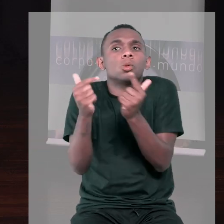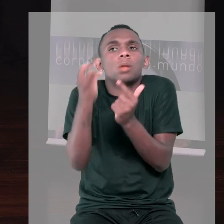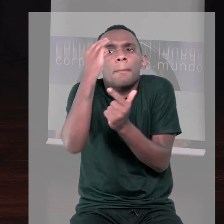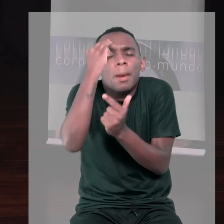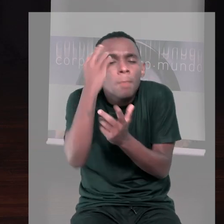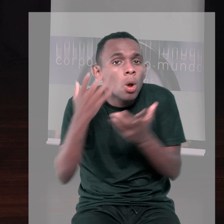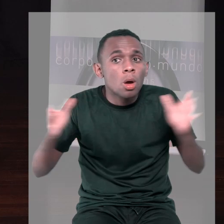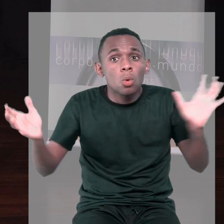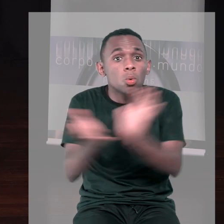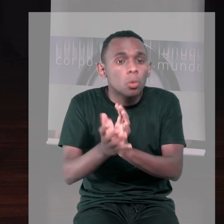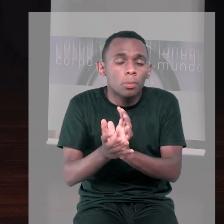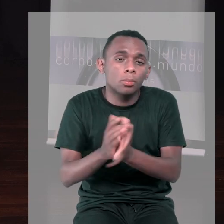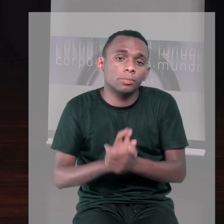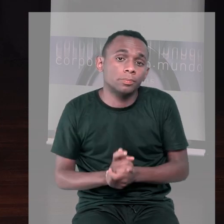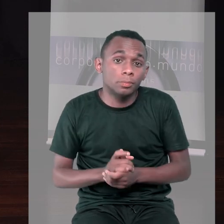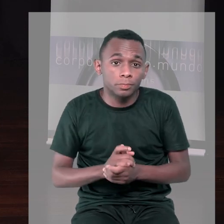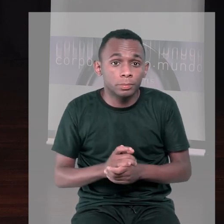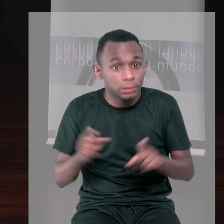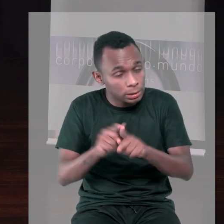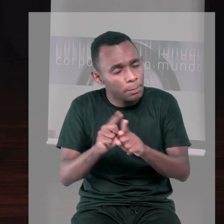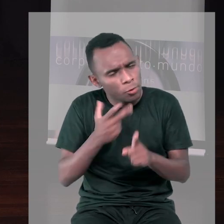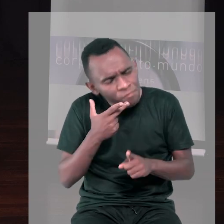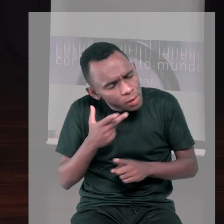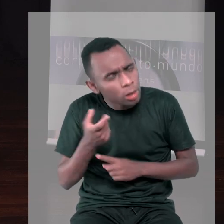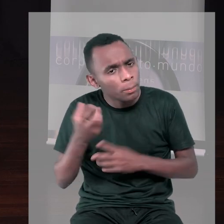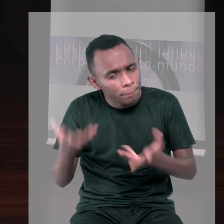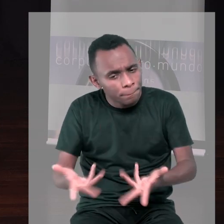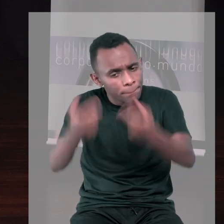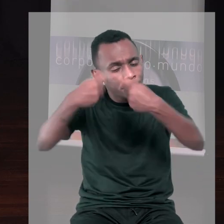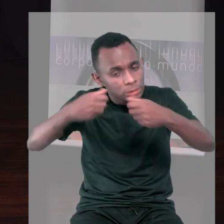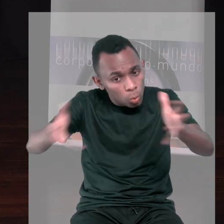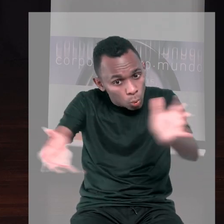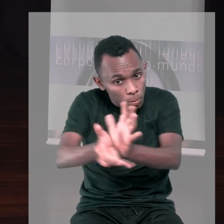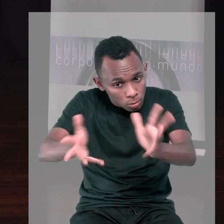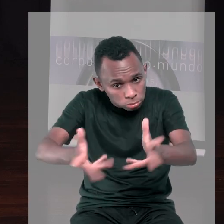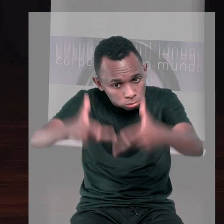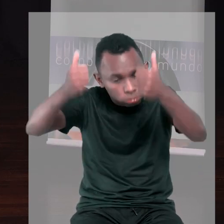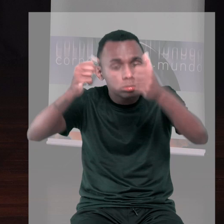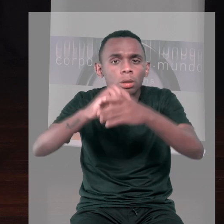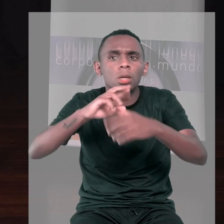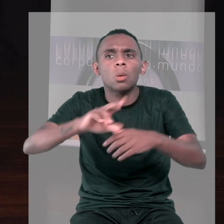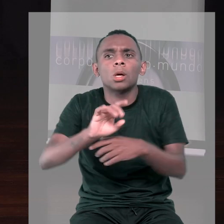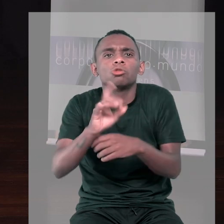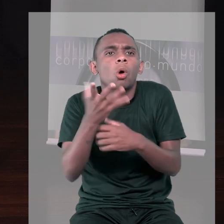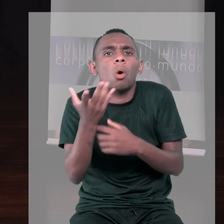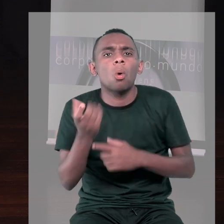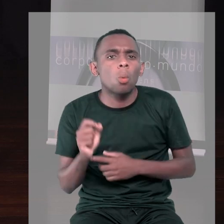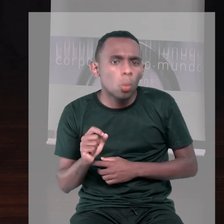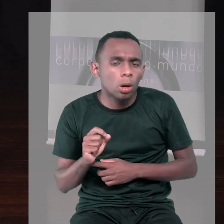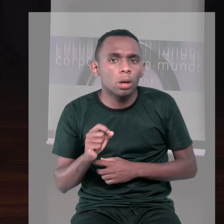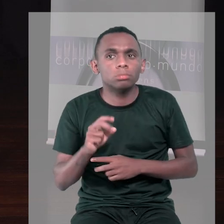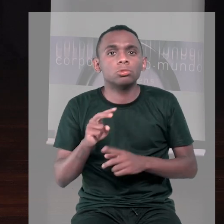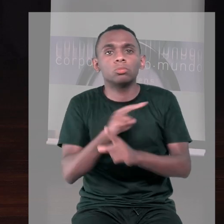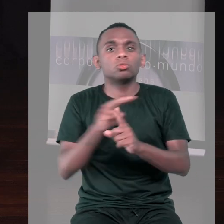as flutuações da memória subjetiva, mas se trata de compreender a força